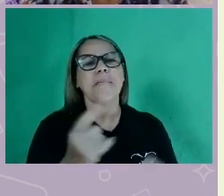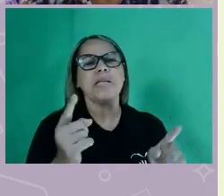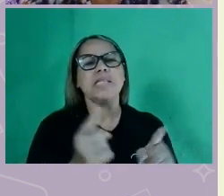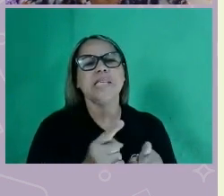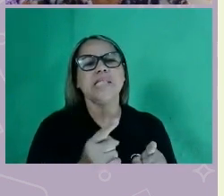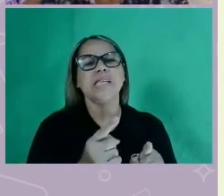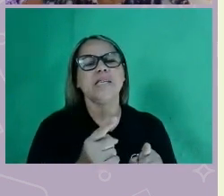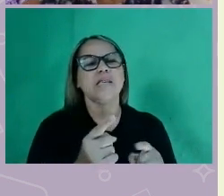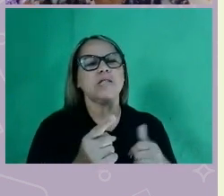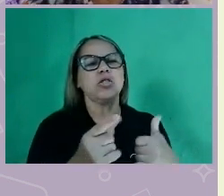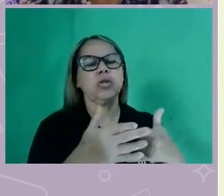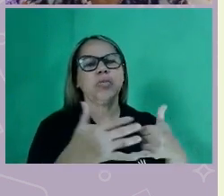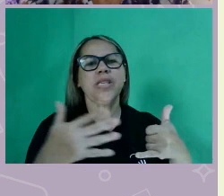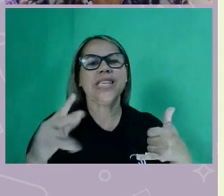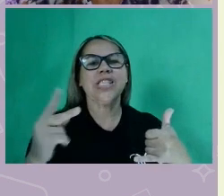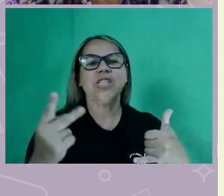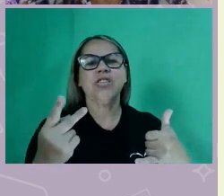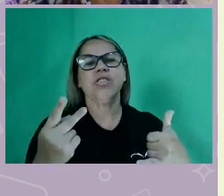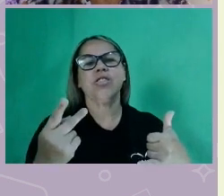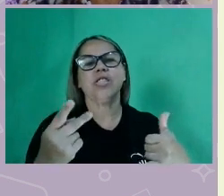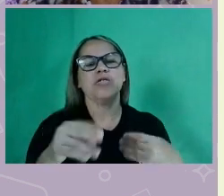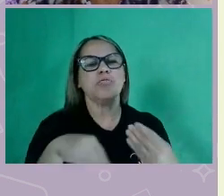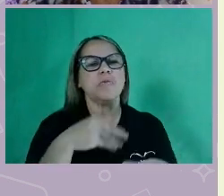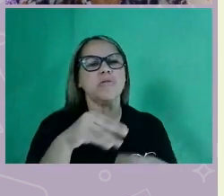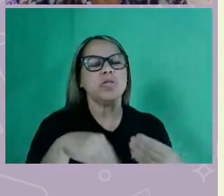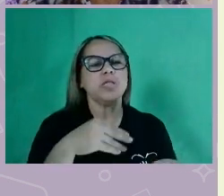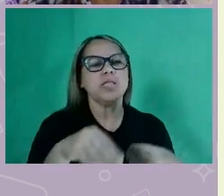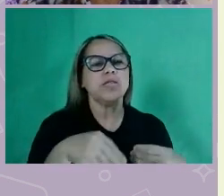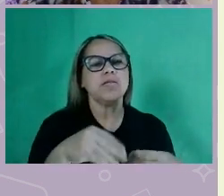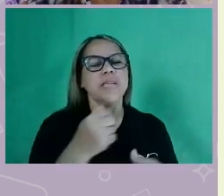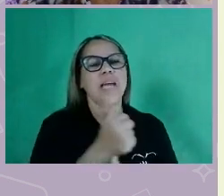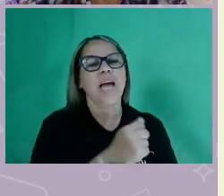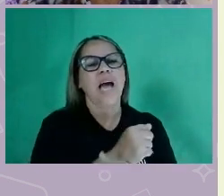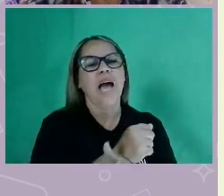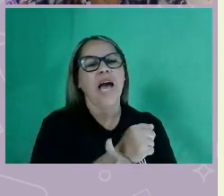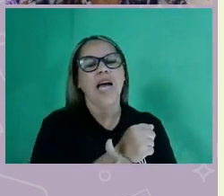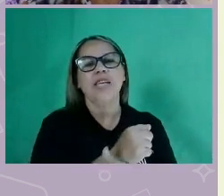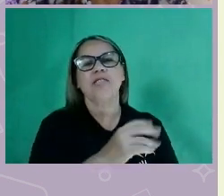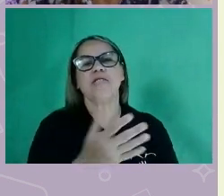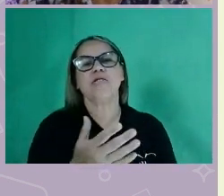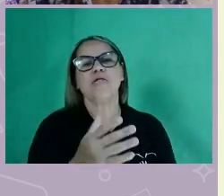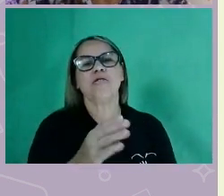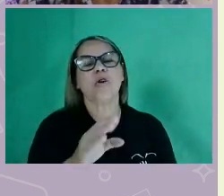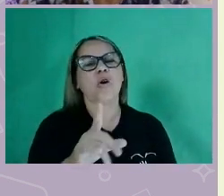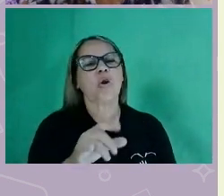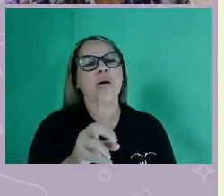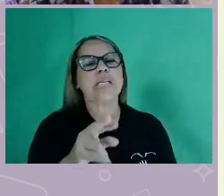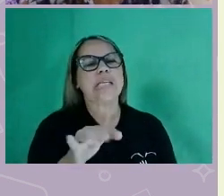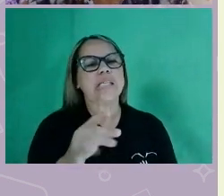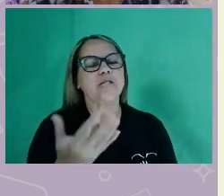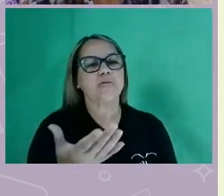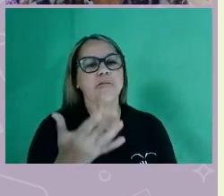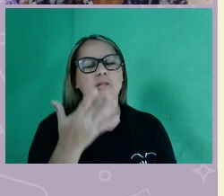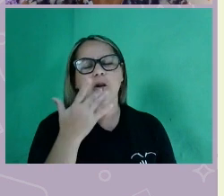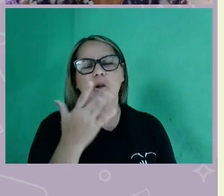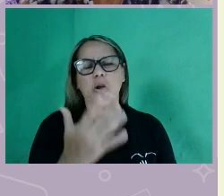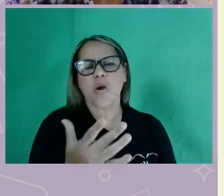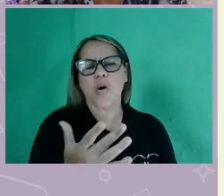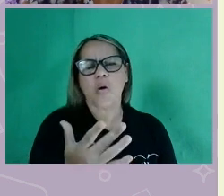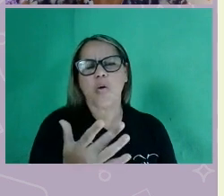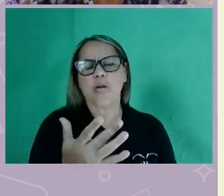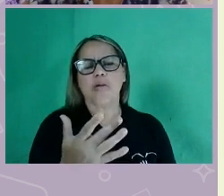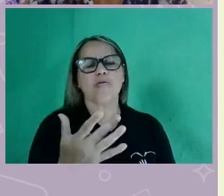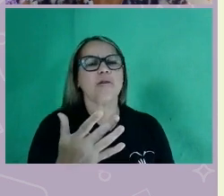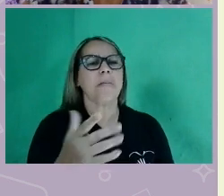+, em solução de ácido clorídrico 1 mol litro a menos 1 então o ouro é o metal menos atacado